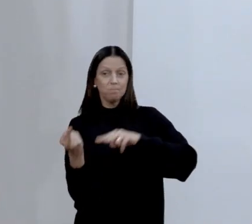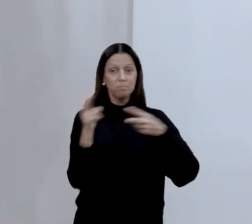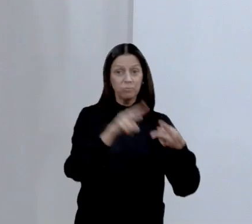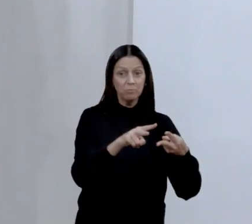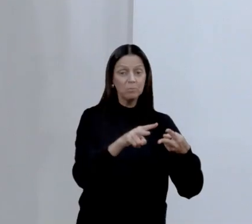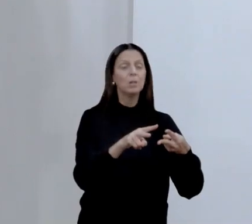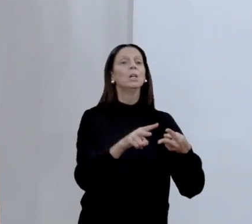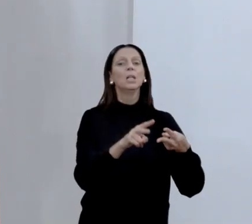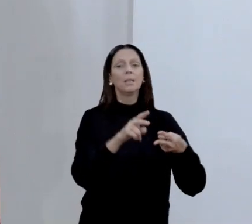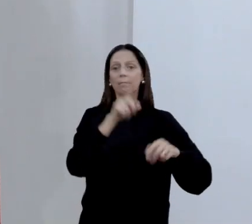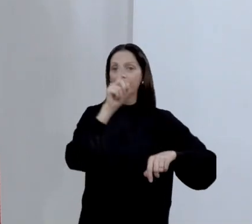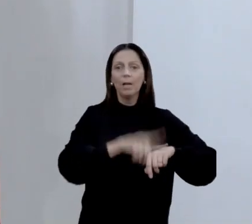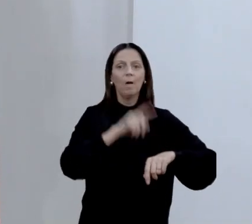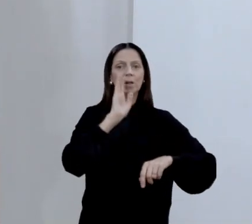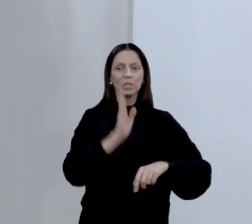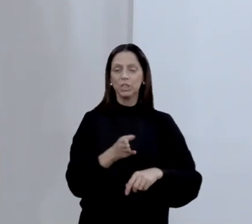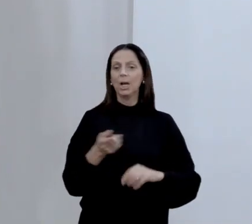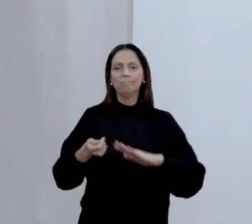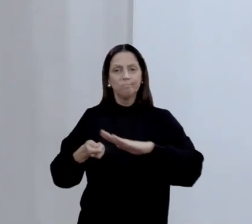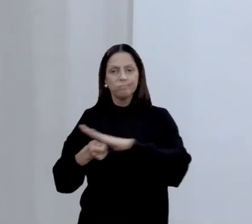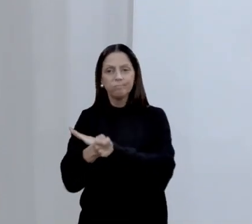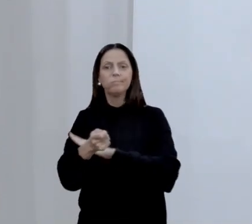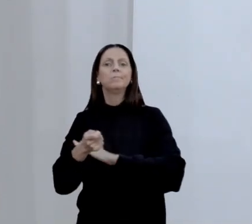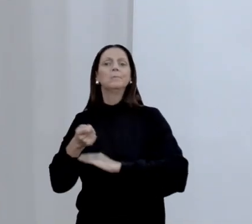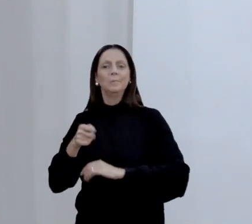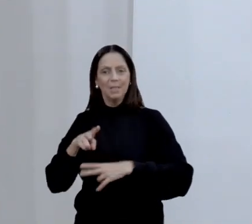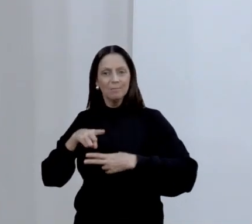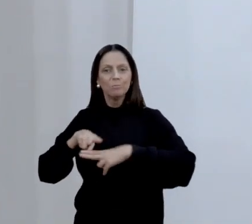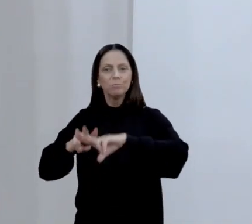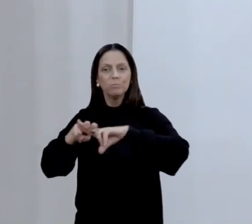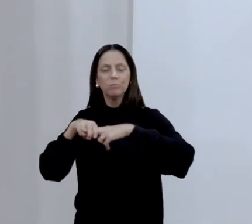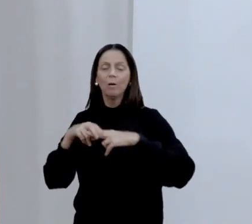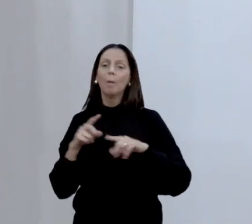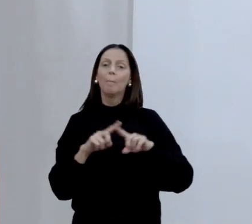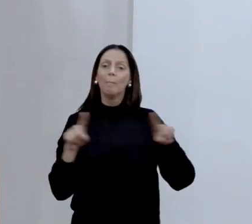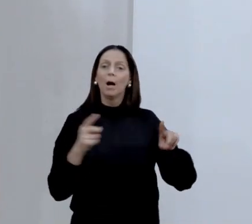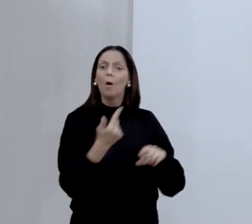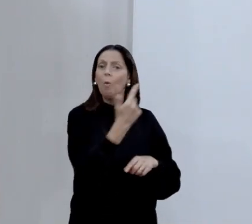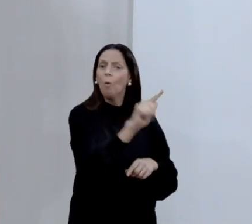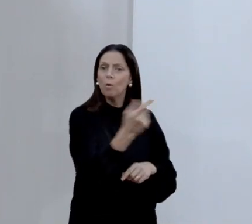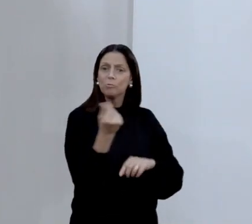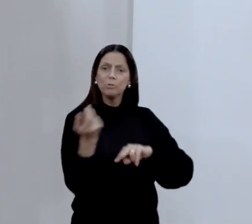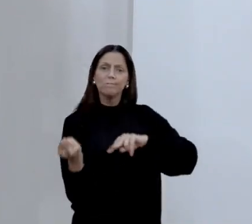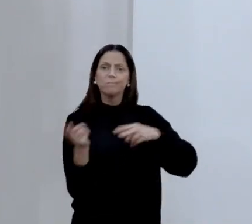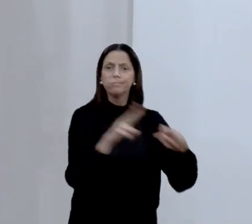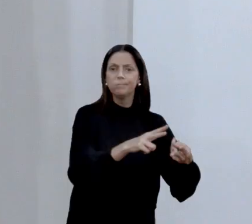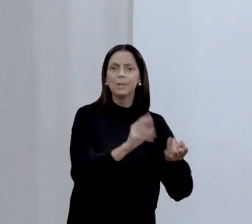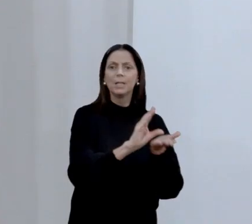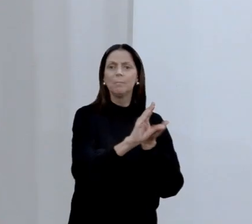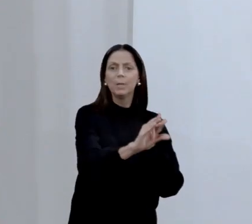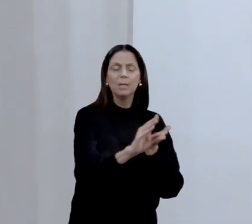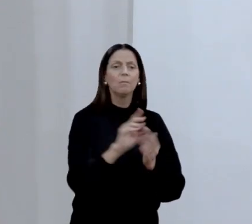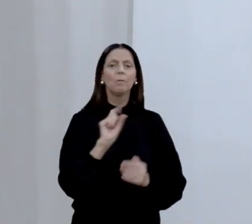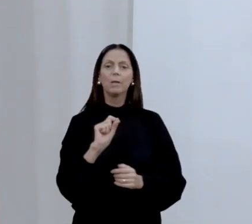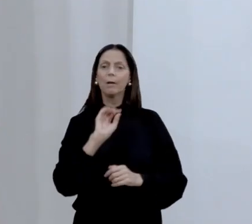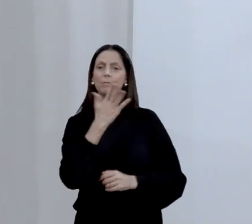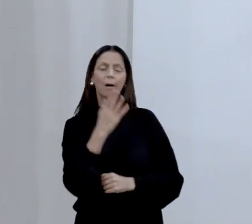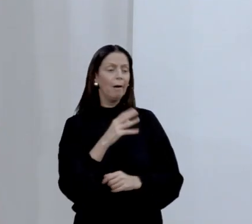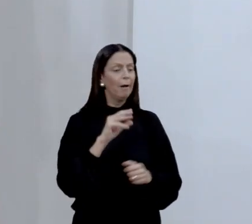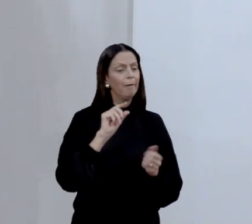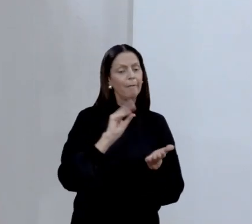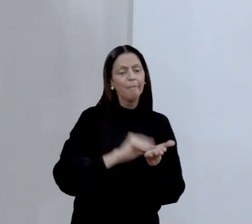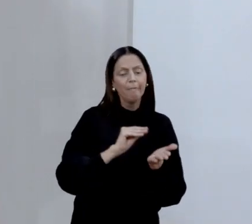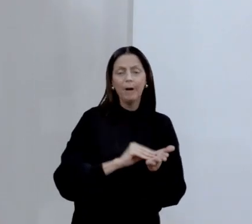girando. Mas tudo que se trata de obra está travado. Está travado porque tem dificuldade de fazer a engenharia, tem dificuldade porque falta engenheiro, tem dificuldade para